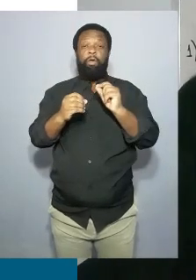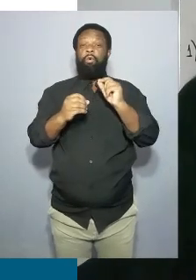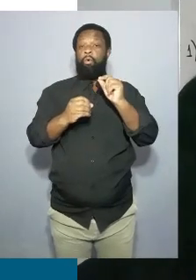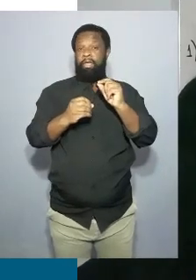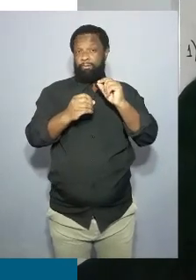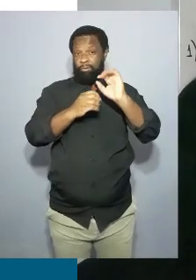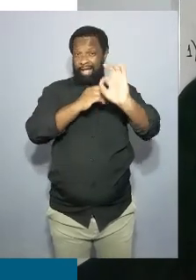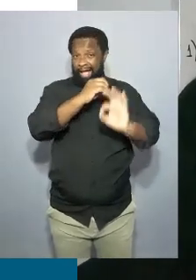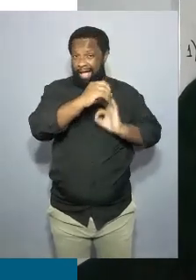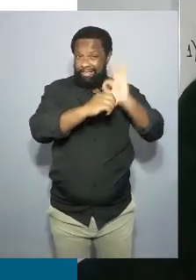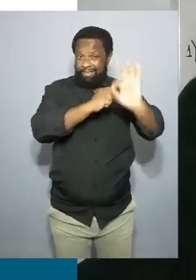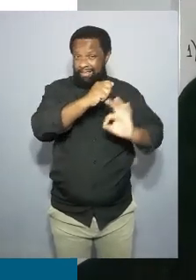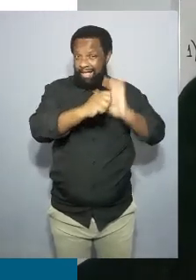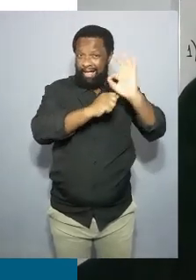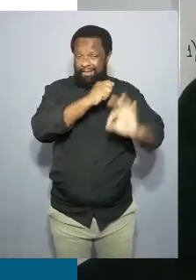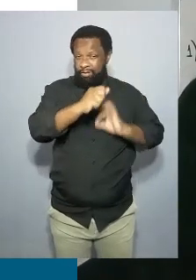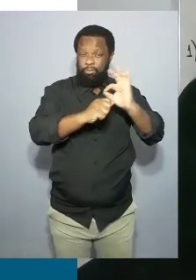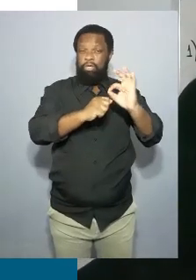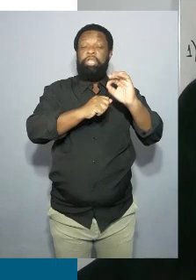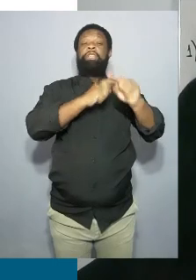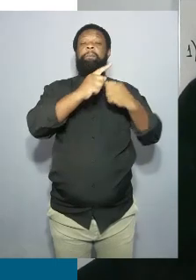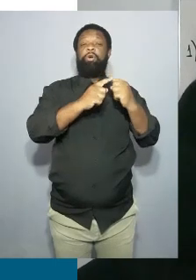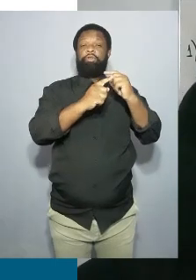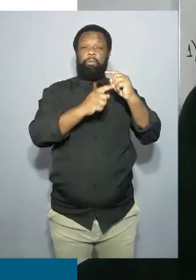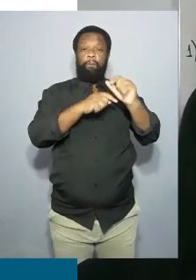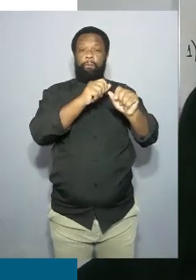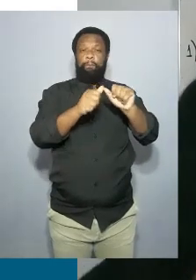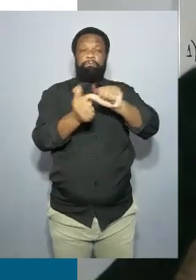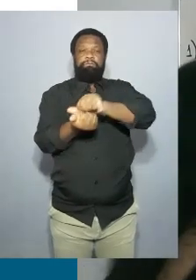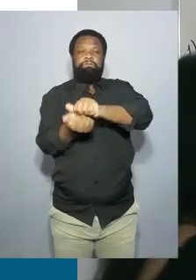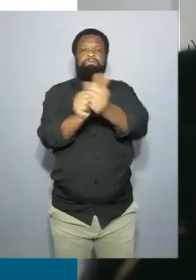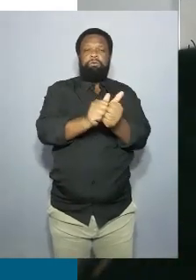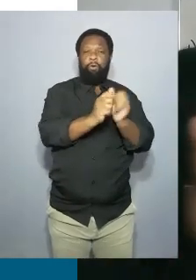Os átomos que depois vão formar cátion